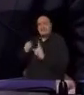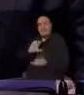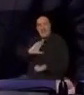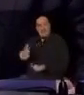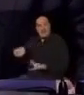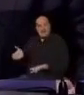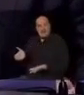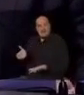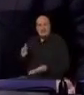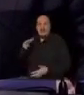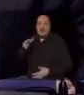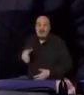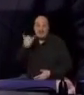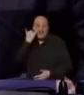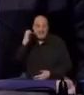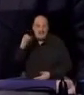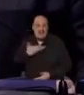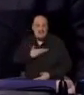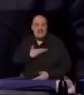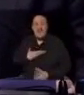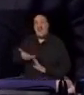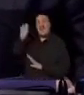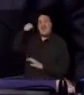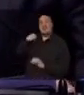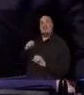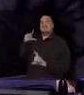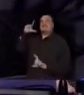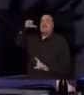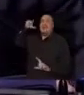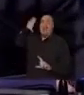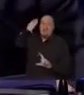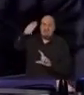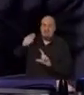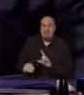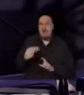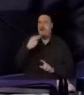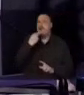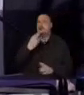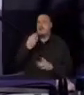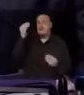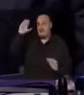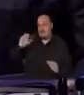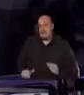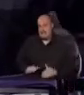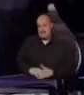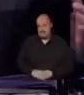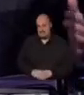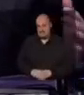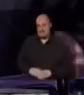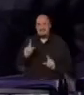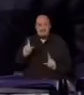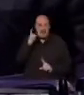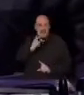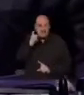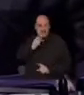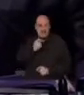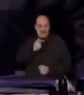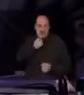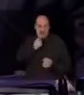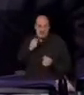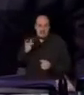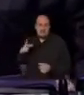dinheiro em relação ao poder aquisitivo da Argentina então aqui você compra um dólar aí na faixa de R 5 lá